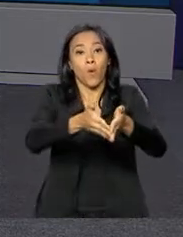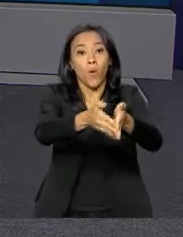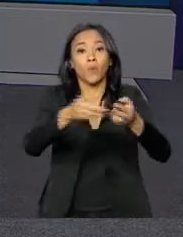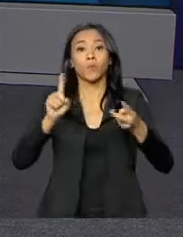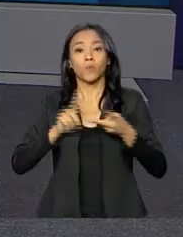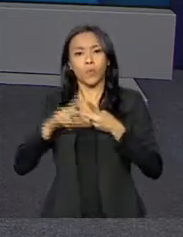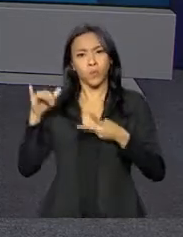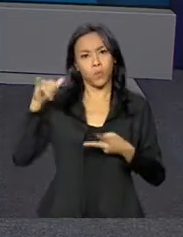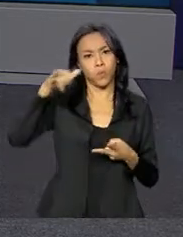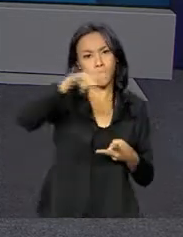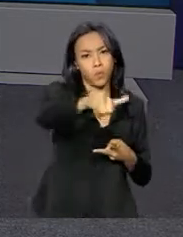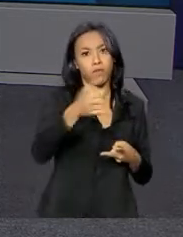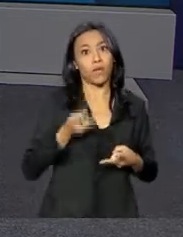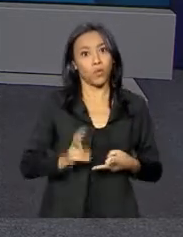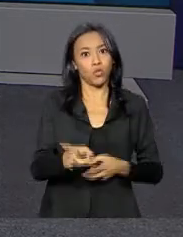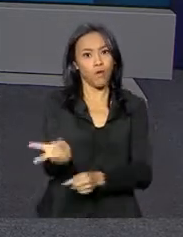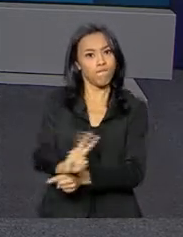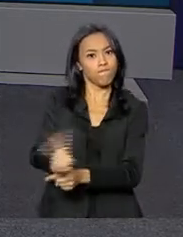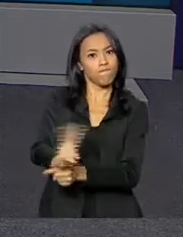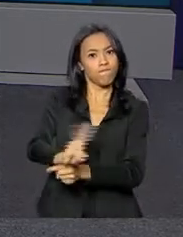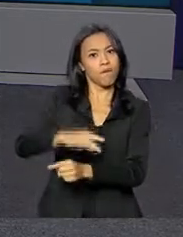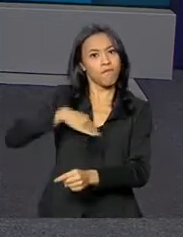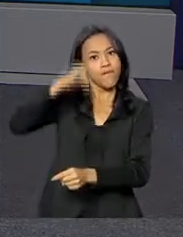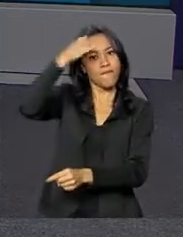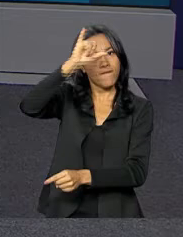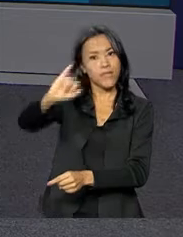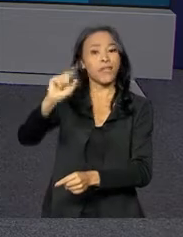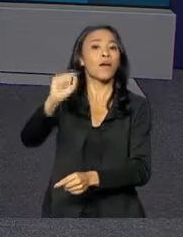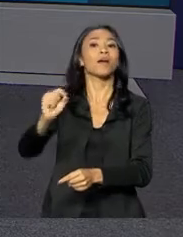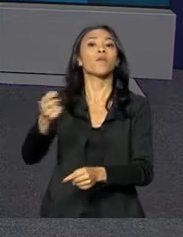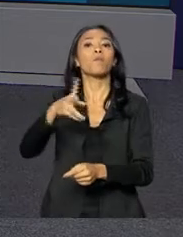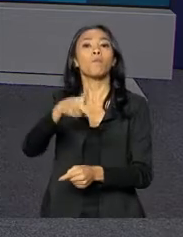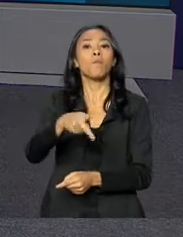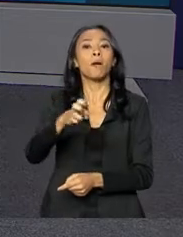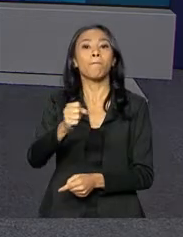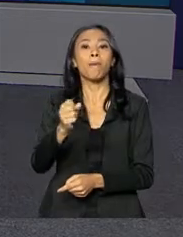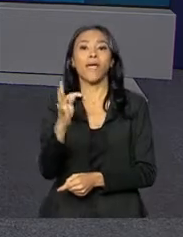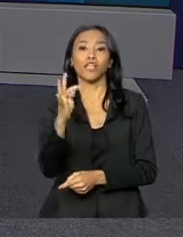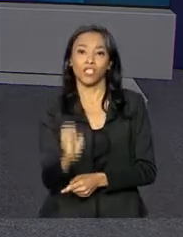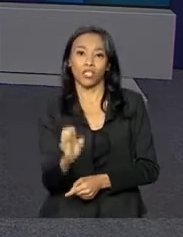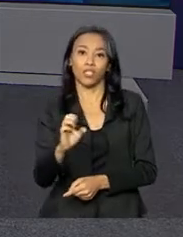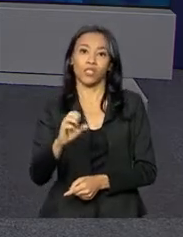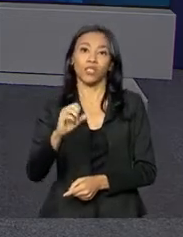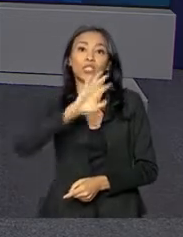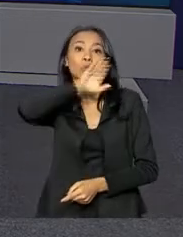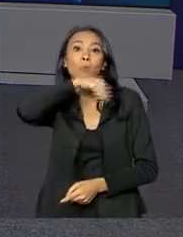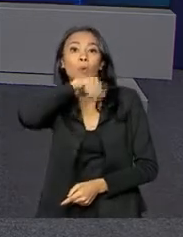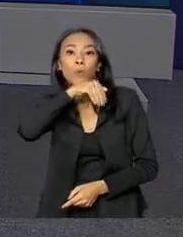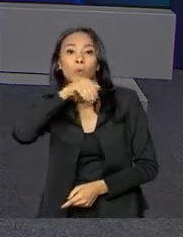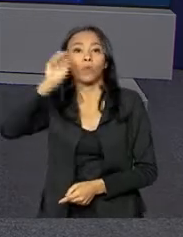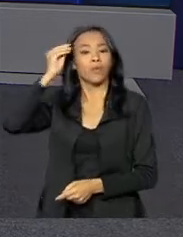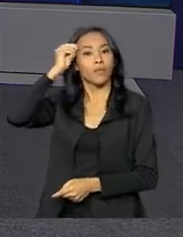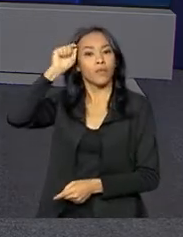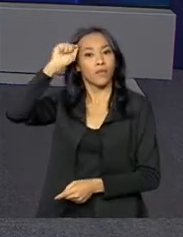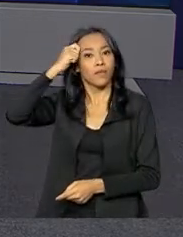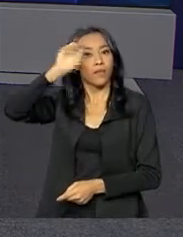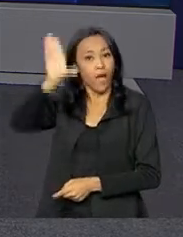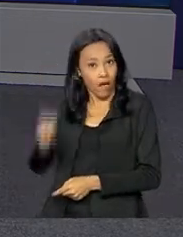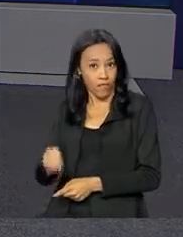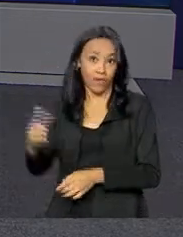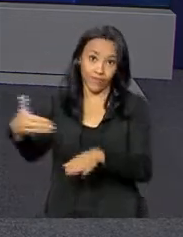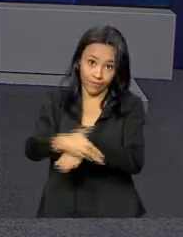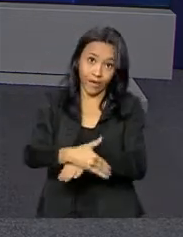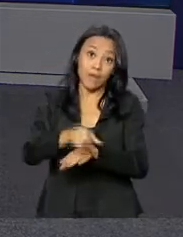vão intensificar a vigilância para evitar a entrada da peste suína africana. Pelas redes sociais, o ministro da Agricultura, Blairo